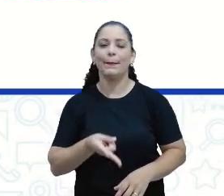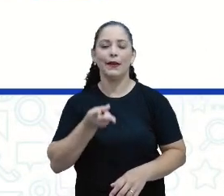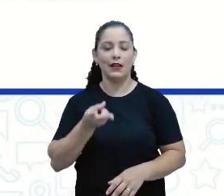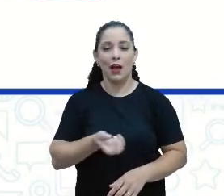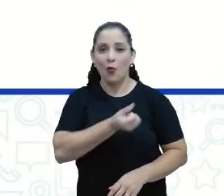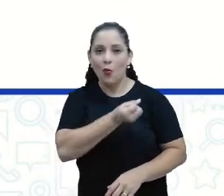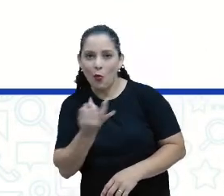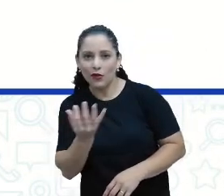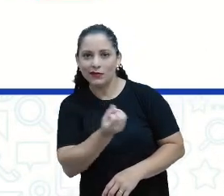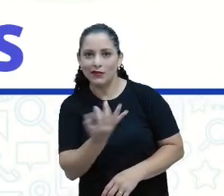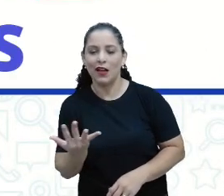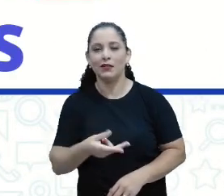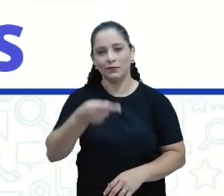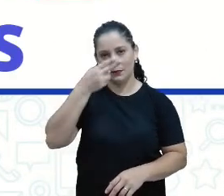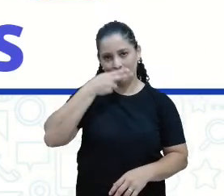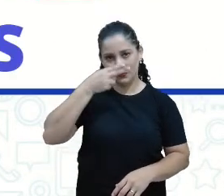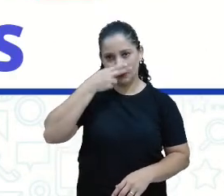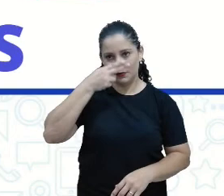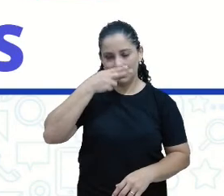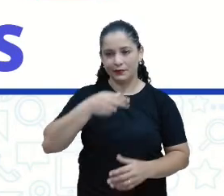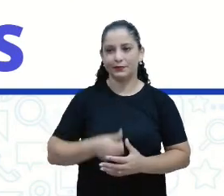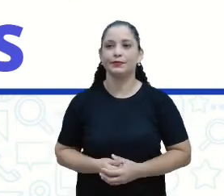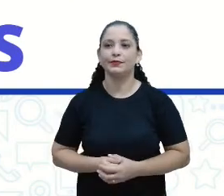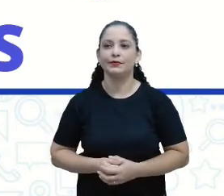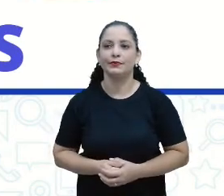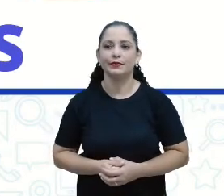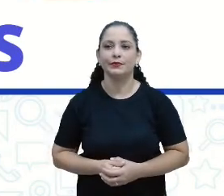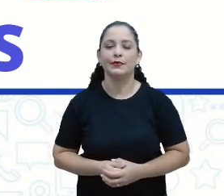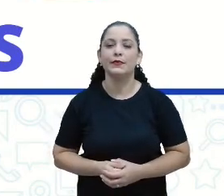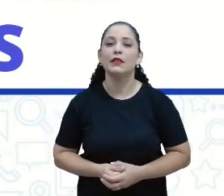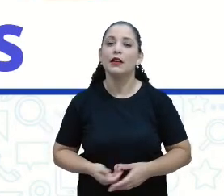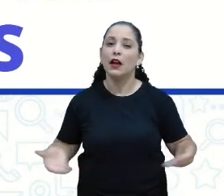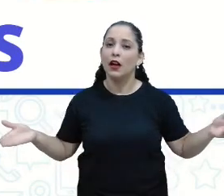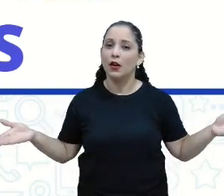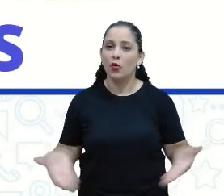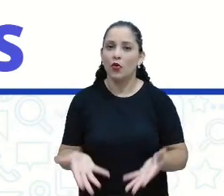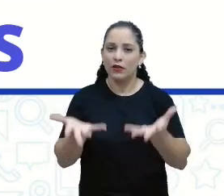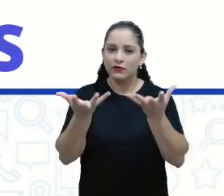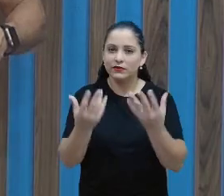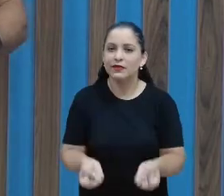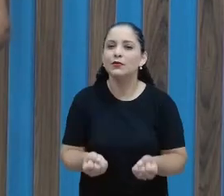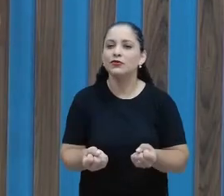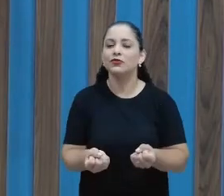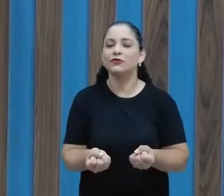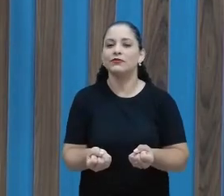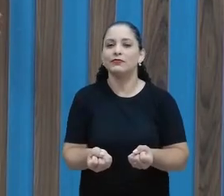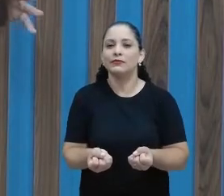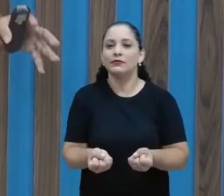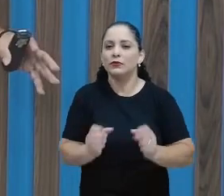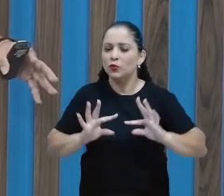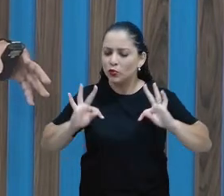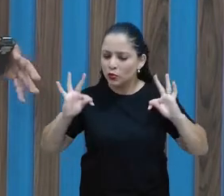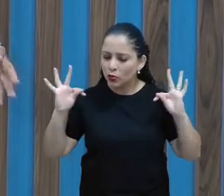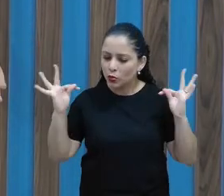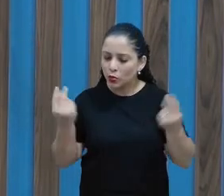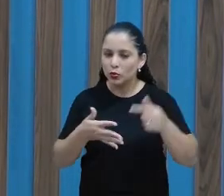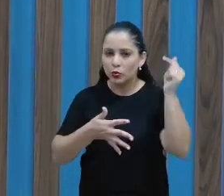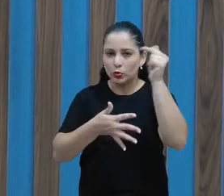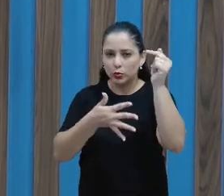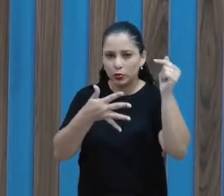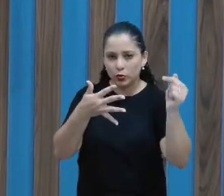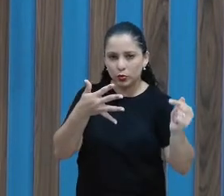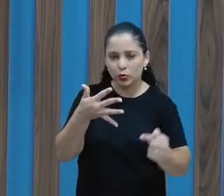a mesma, certo? Então, já falei aqui, agora vamos colocar tudo que eu falei de uma